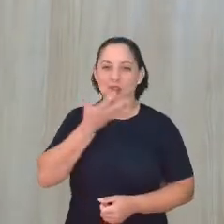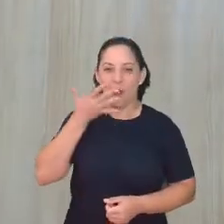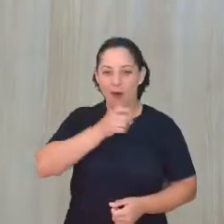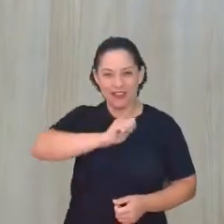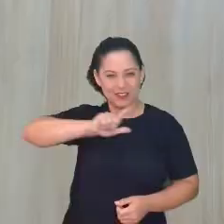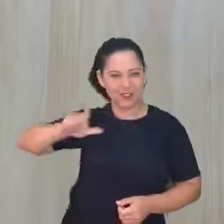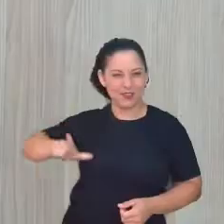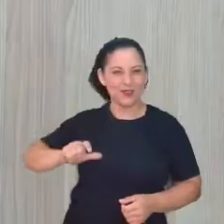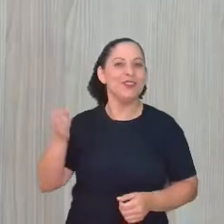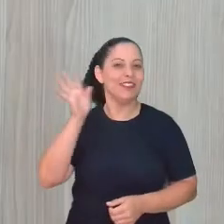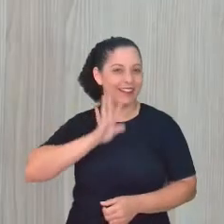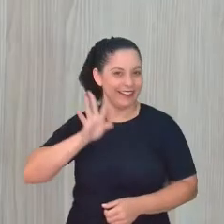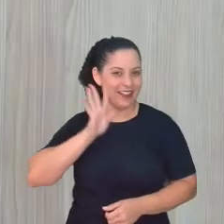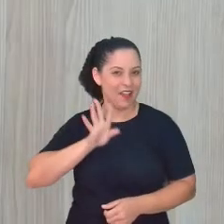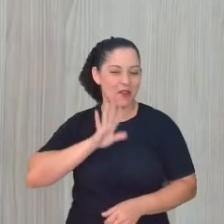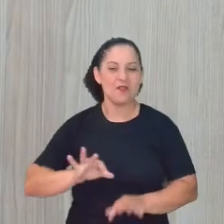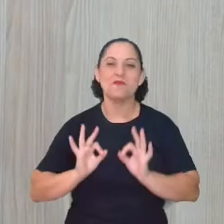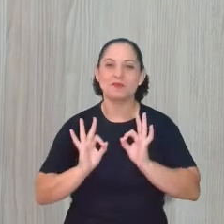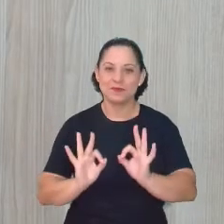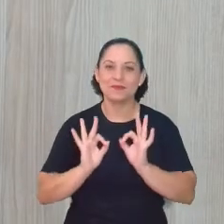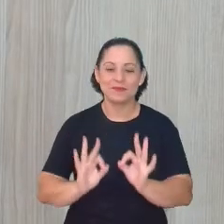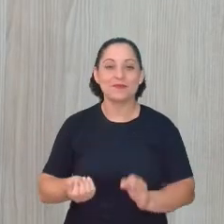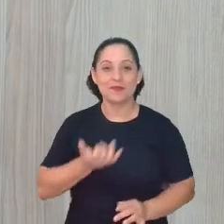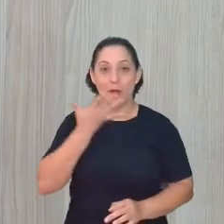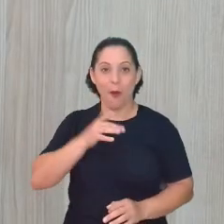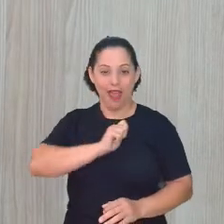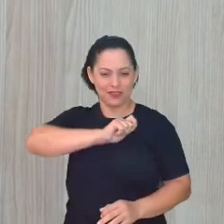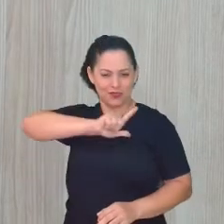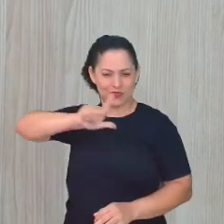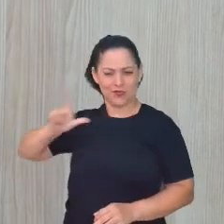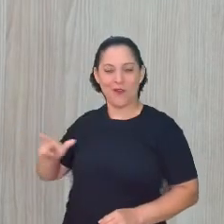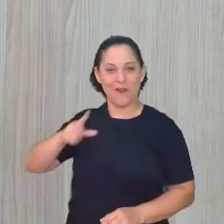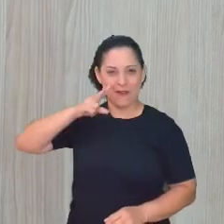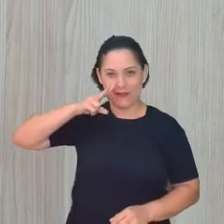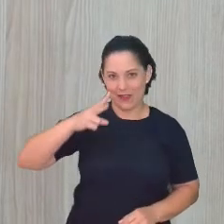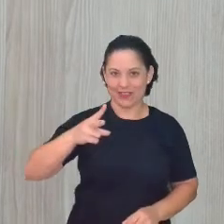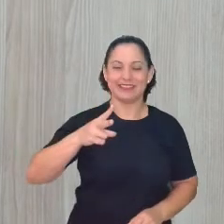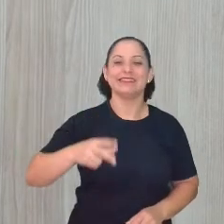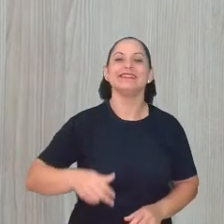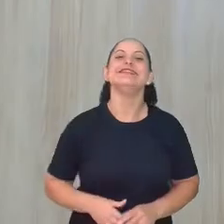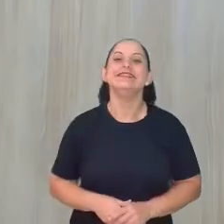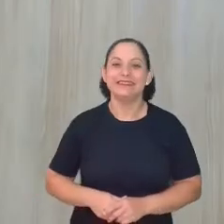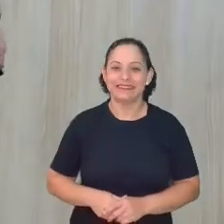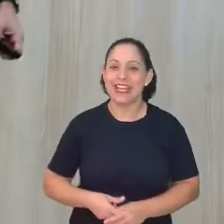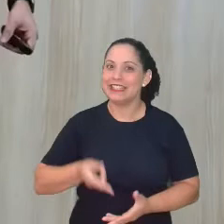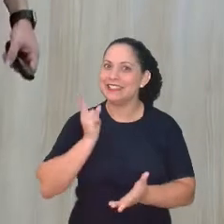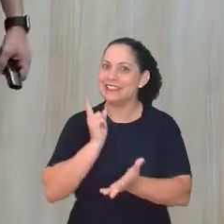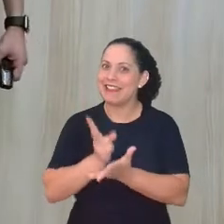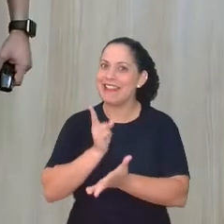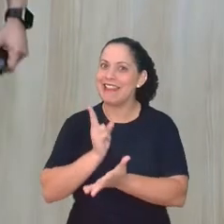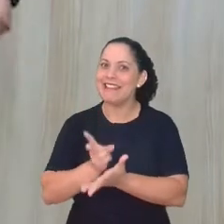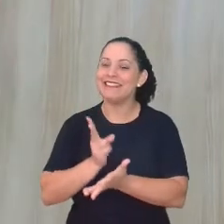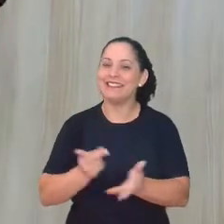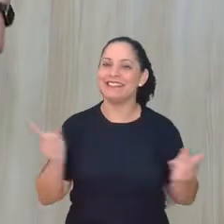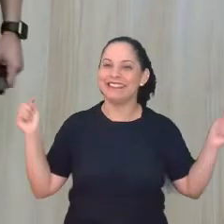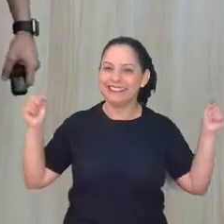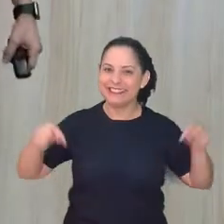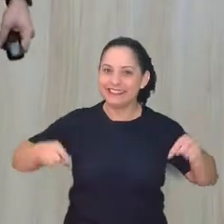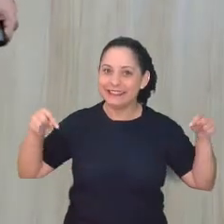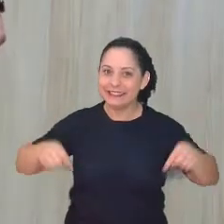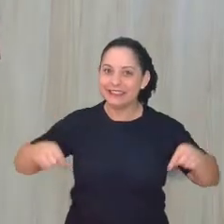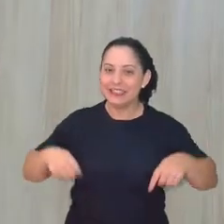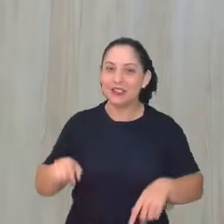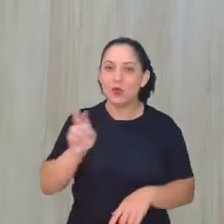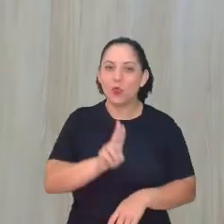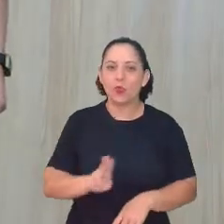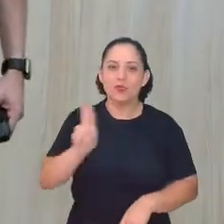legal, Ricardinho? Poxa, tu é o cara, pai, ó. Azulão aí, ó. Azulão, pô. É o Cruzeiro aí. É porque eu só venho direto Primeiro lugar, aqui. Cruzeiro. Só venho